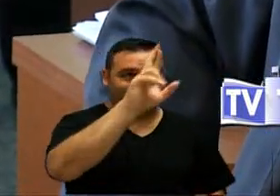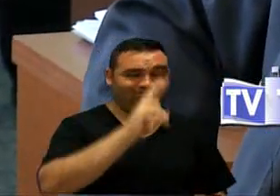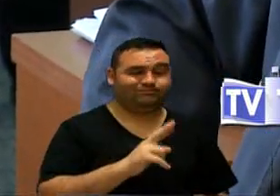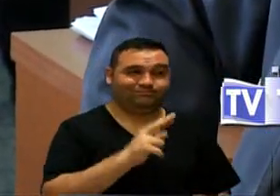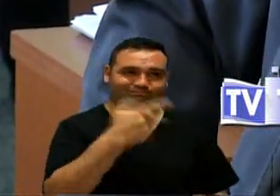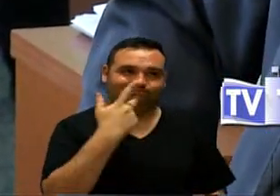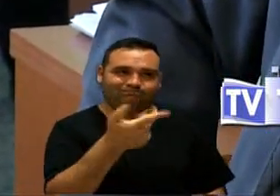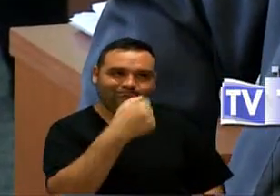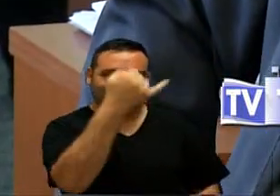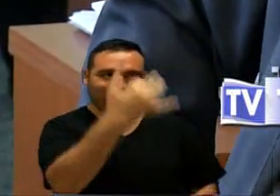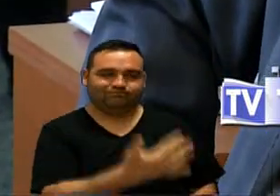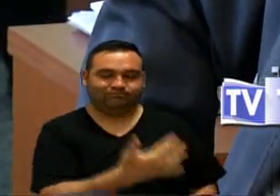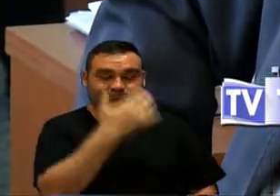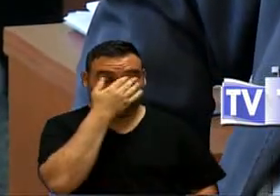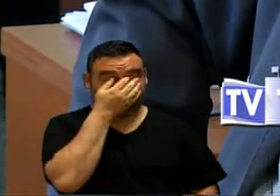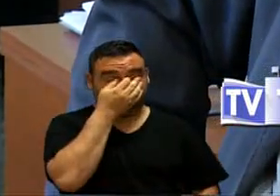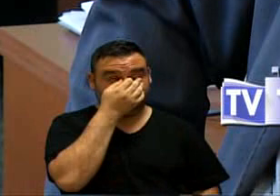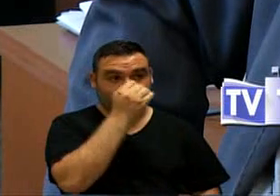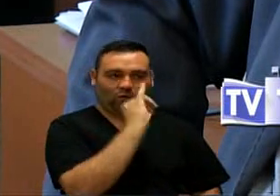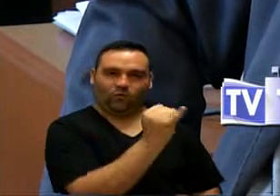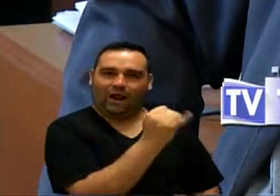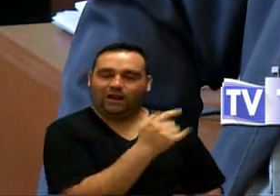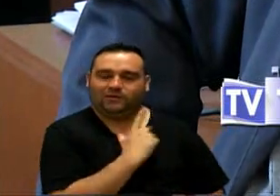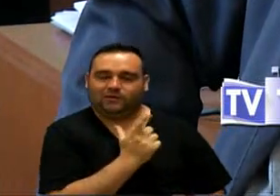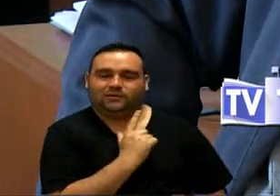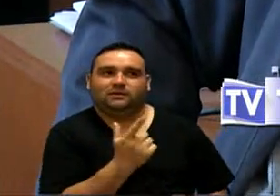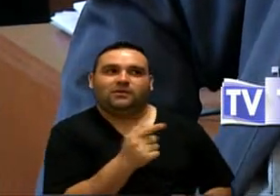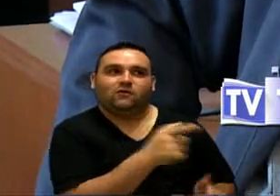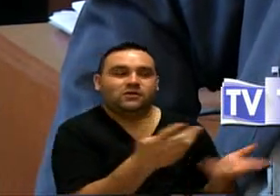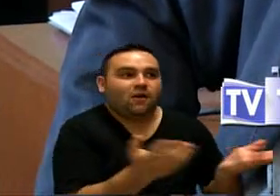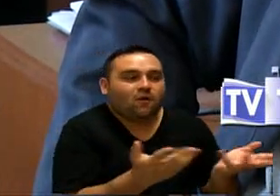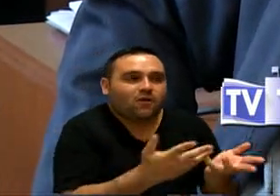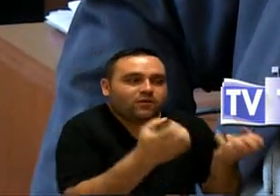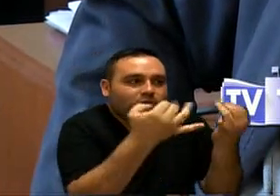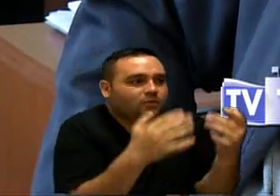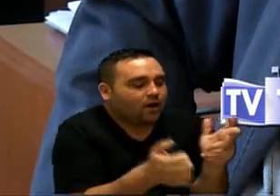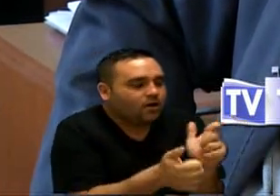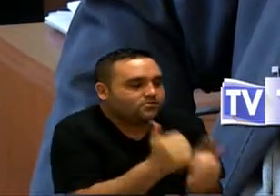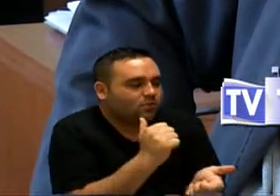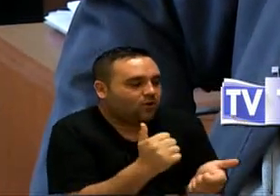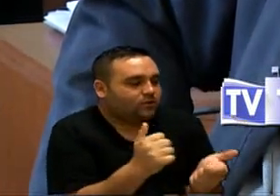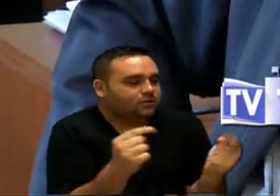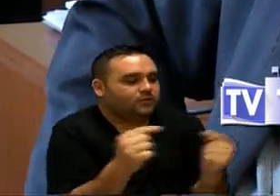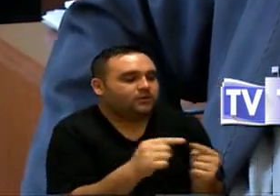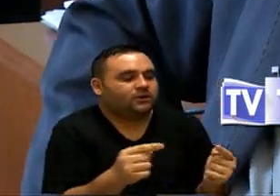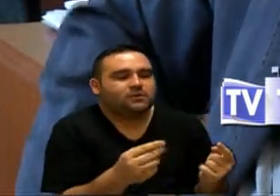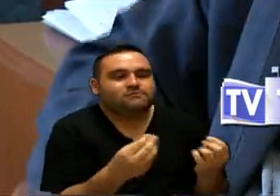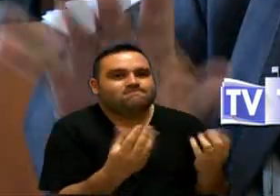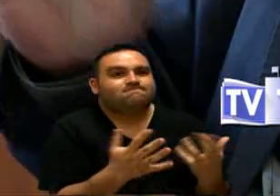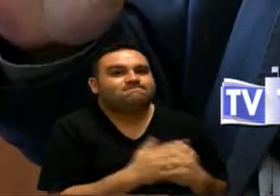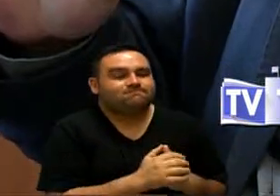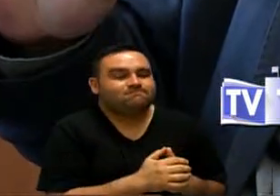eu vou contar um negócio. O que o senhor está fazendo no esporte?